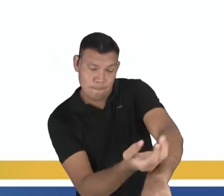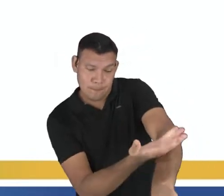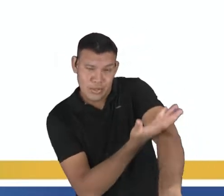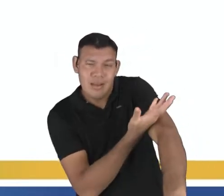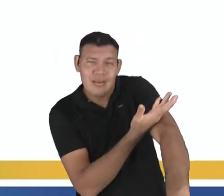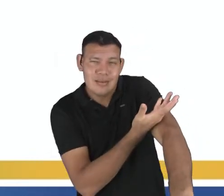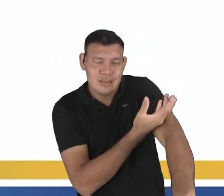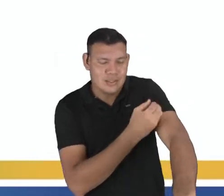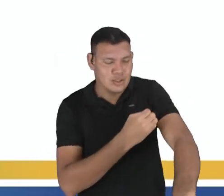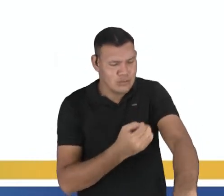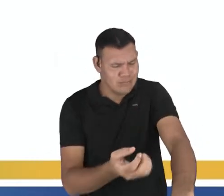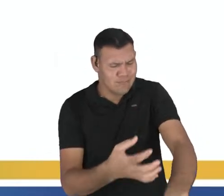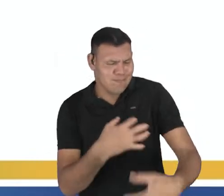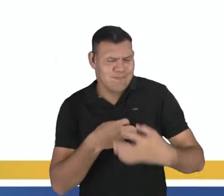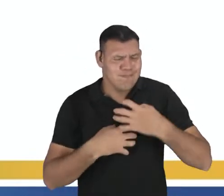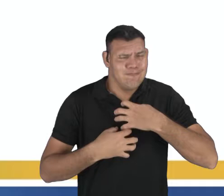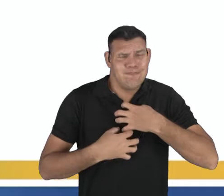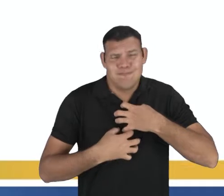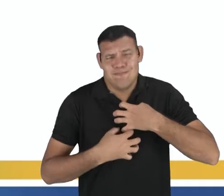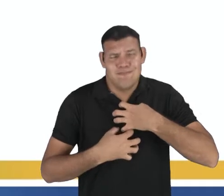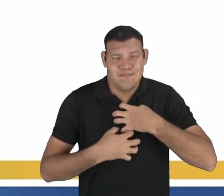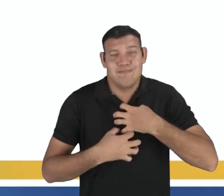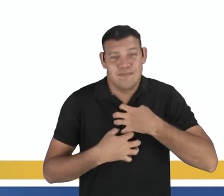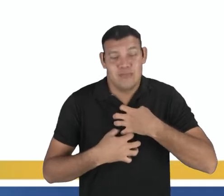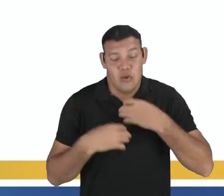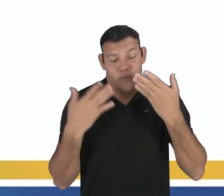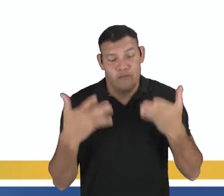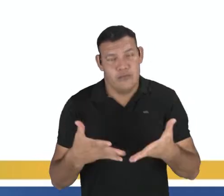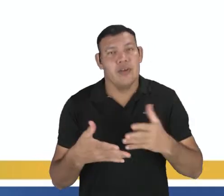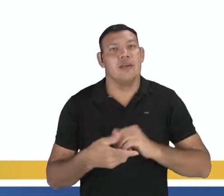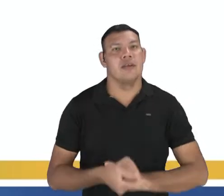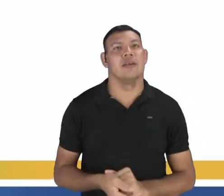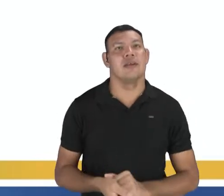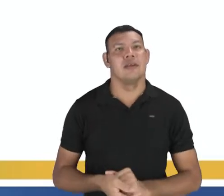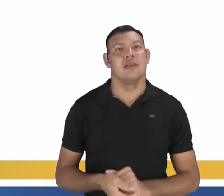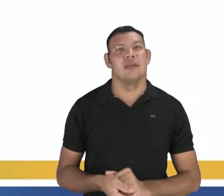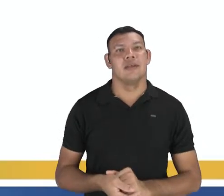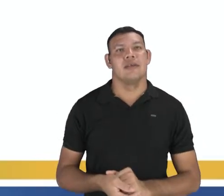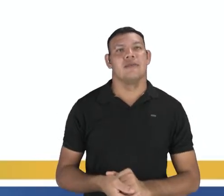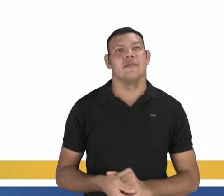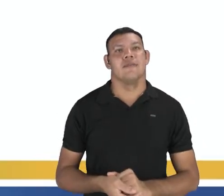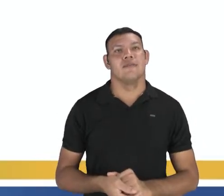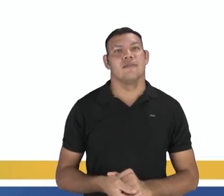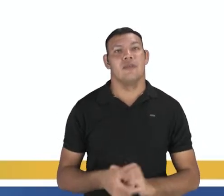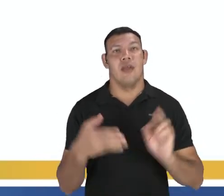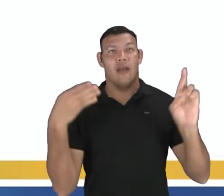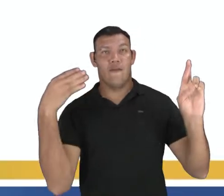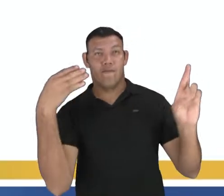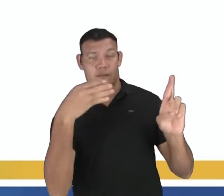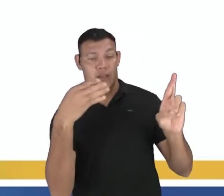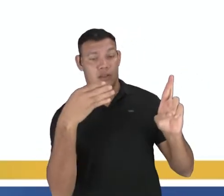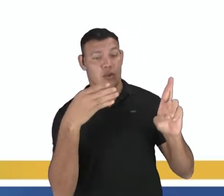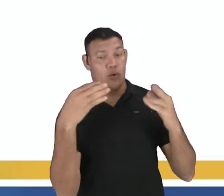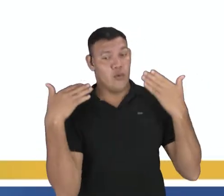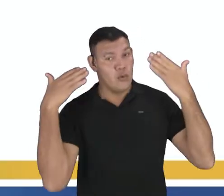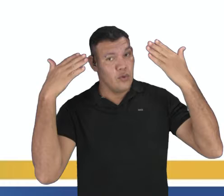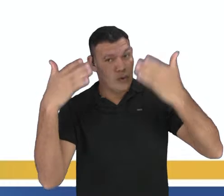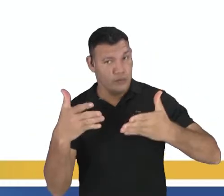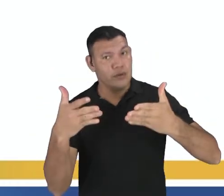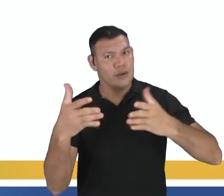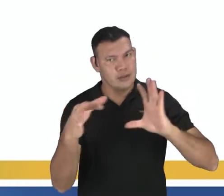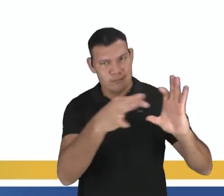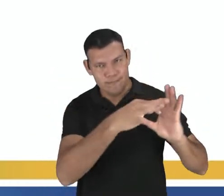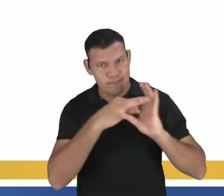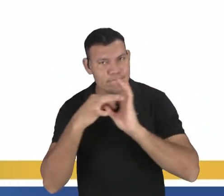sentimentos, Na referencial, nós vamos ter o assunto como foco, então o objetivo sempre vai ser informar. Então, se você tem um texto